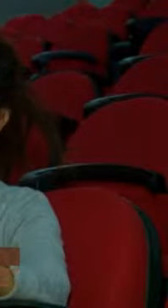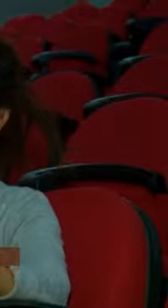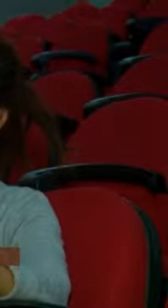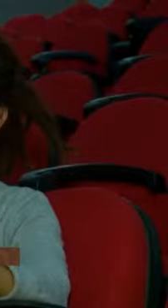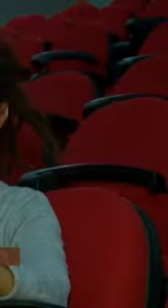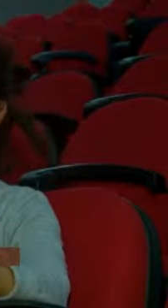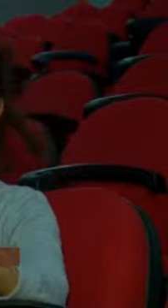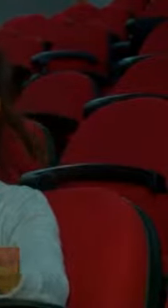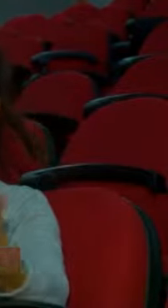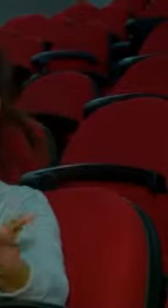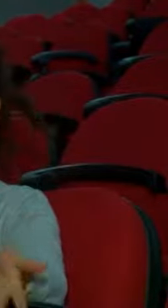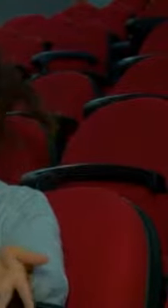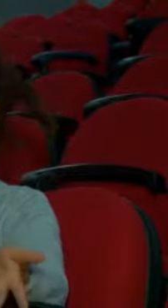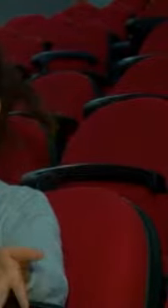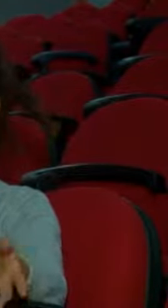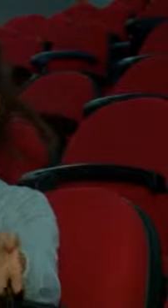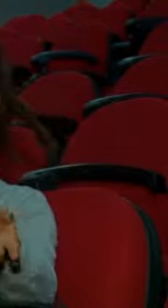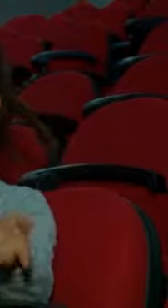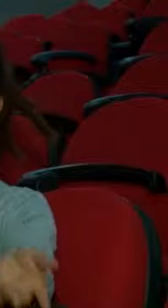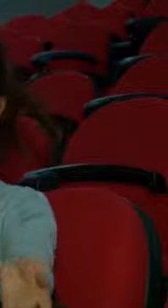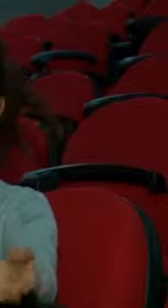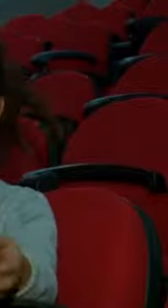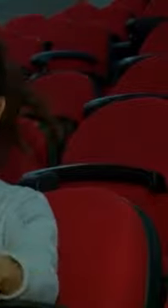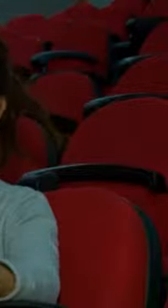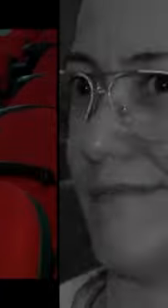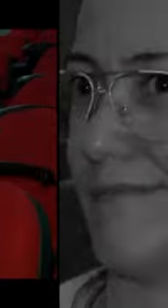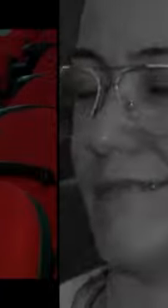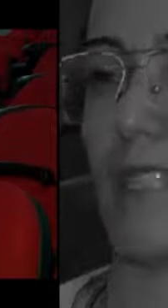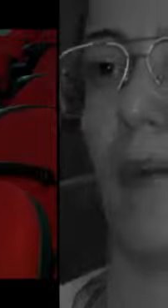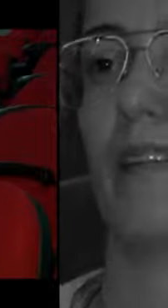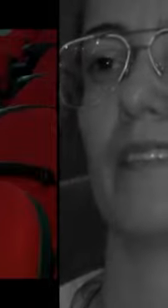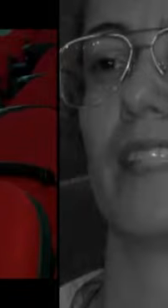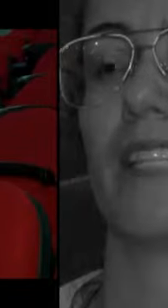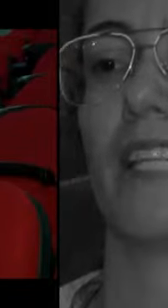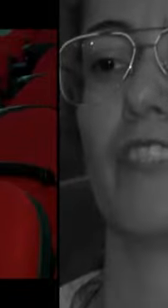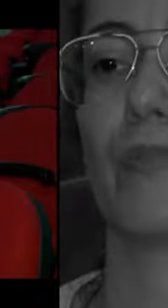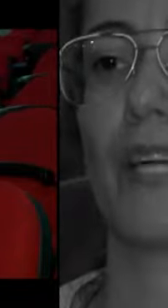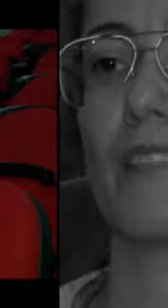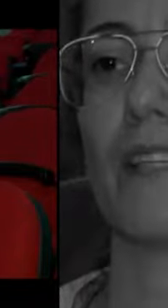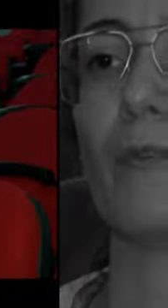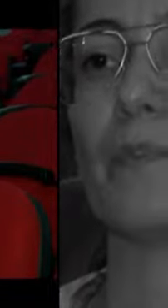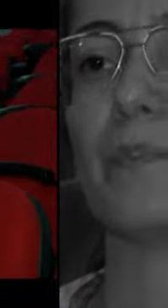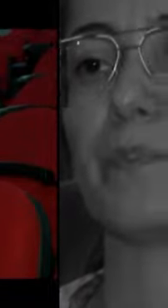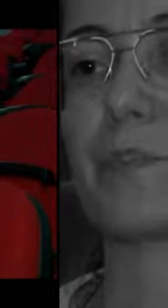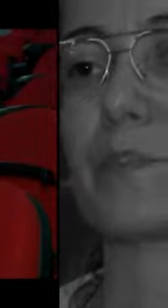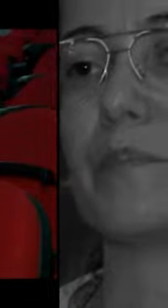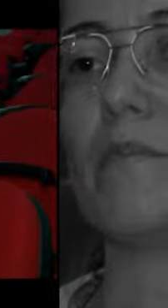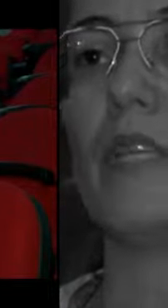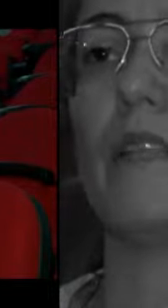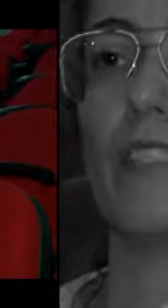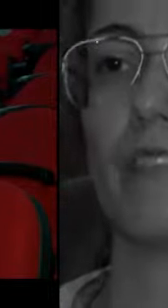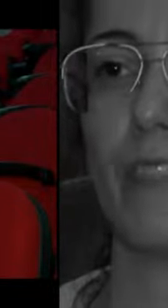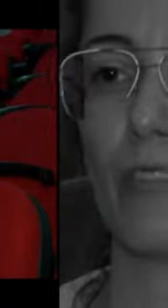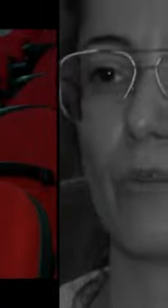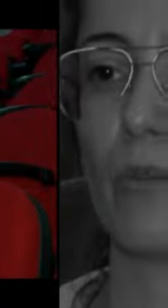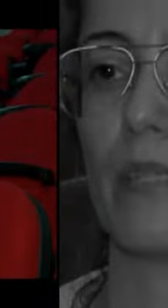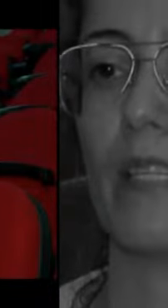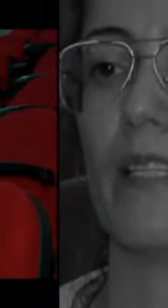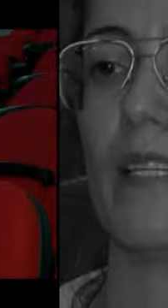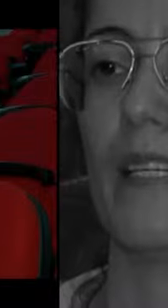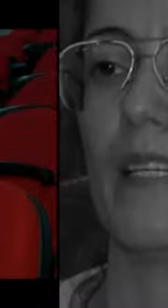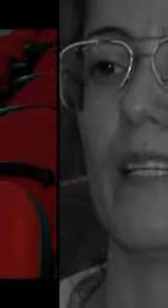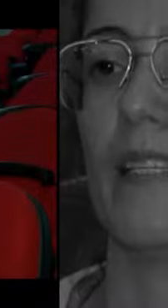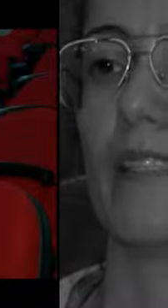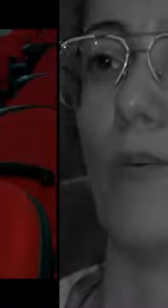pela UNB no curso EAD, o ensino à distância. Trabalho na Secretaria de Educação, na divisão de